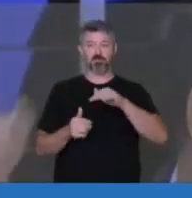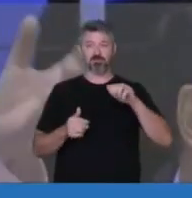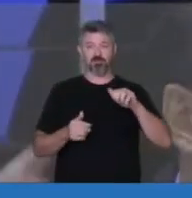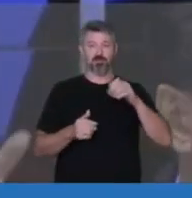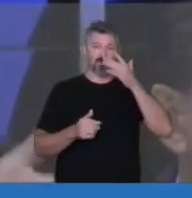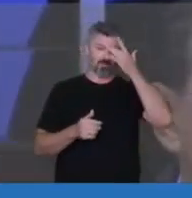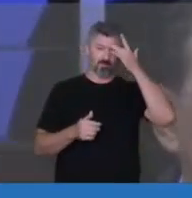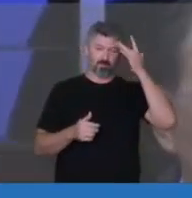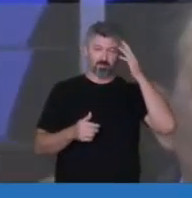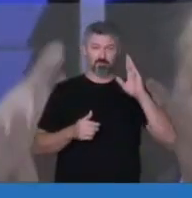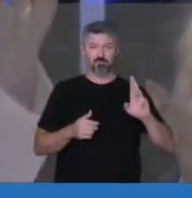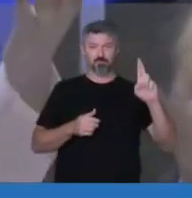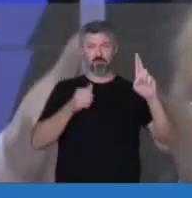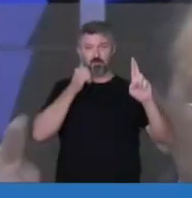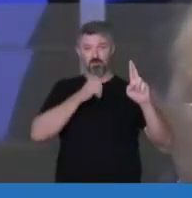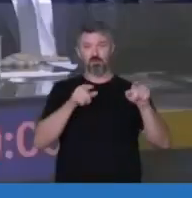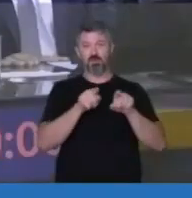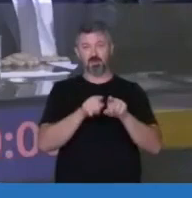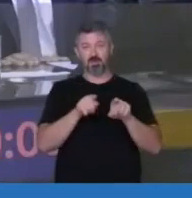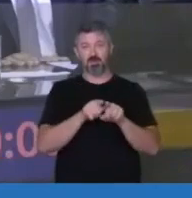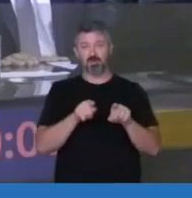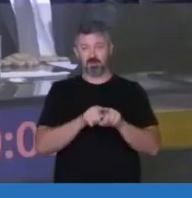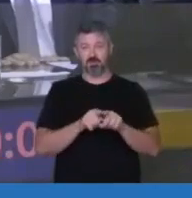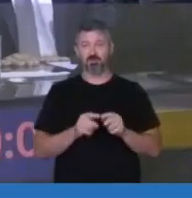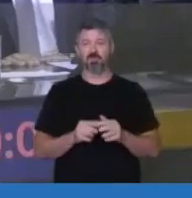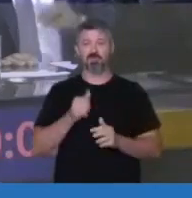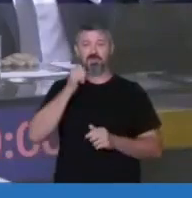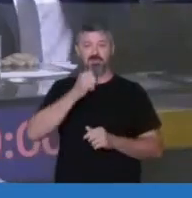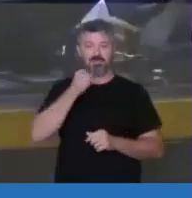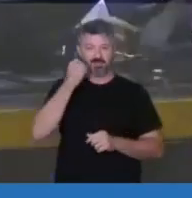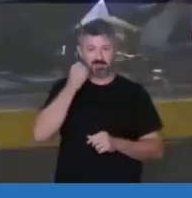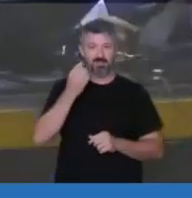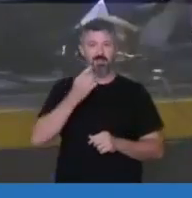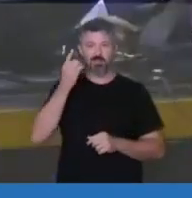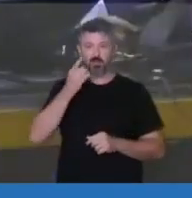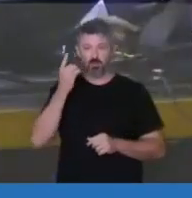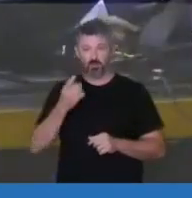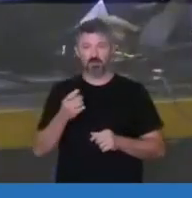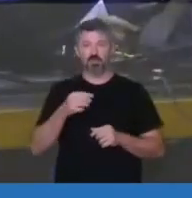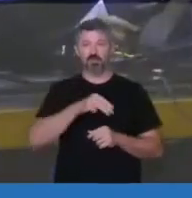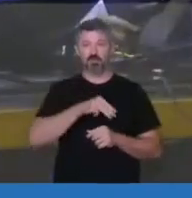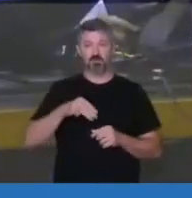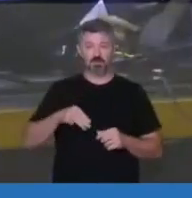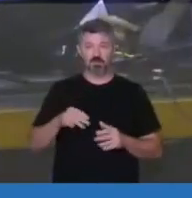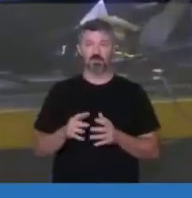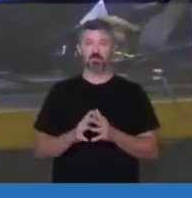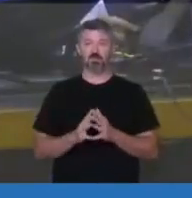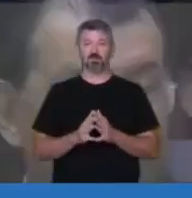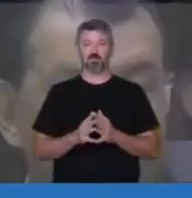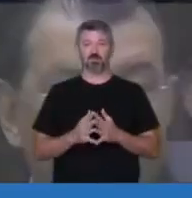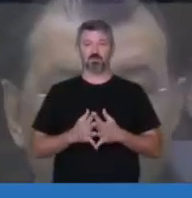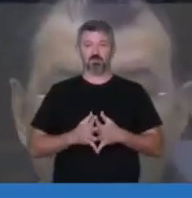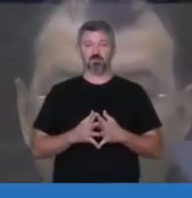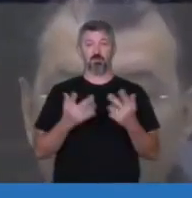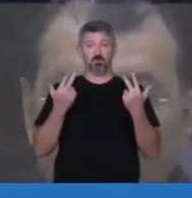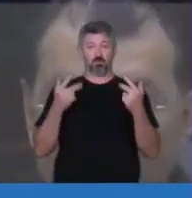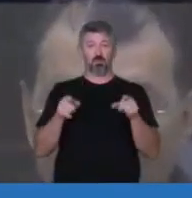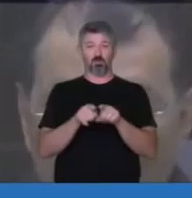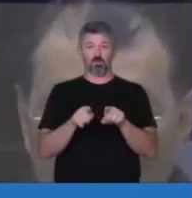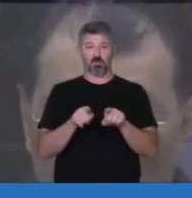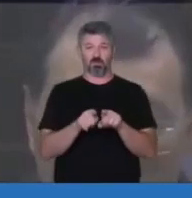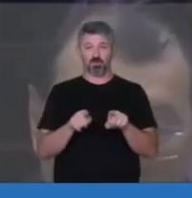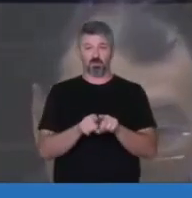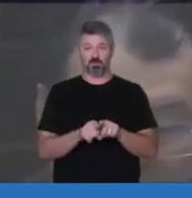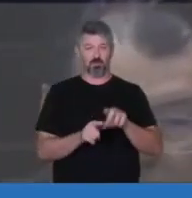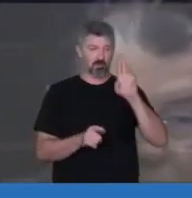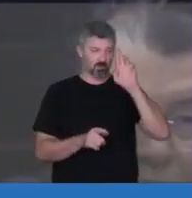opinião e ao longo da programação da Jovem pils agora Manu é um dia histórico é um dia histórico não é à toa que o congresso reuniu